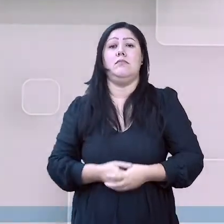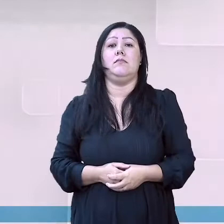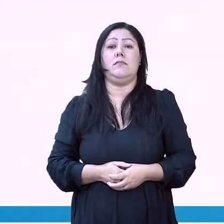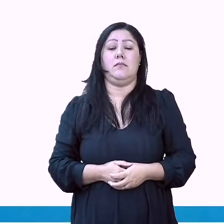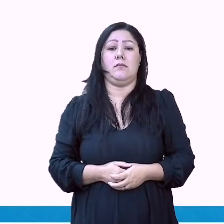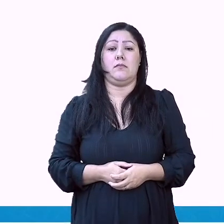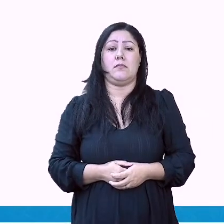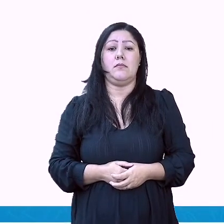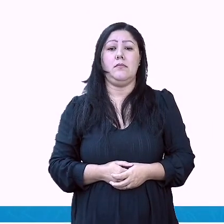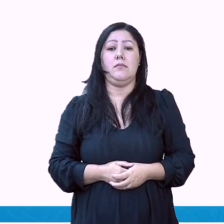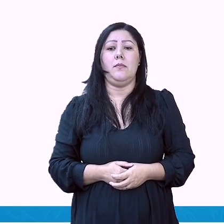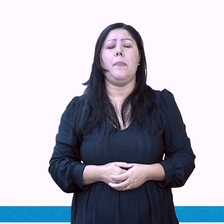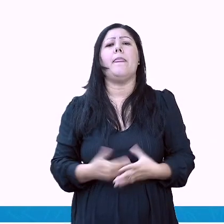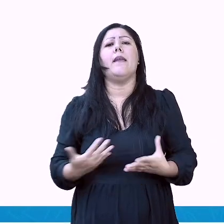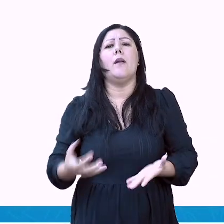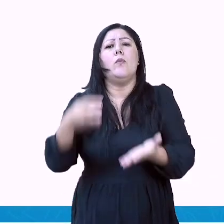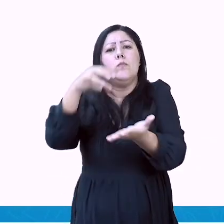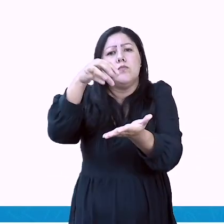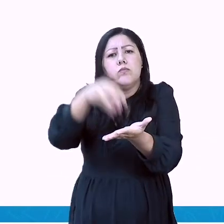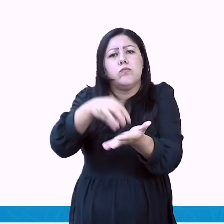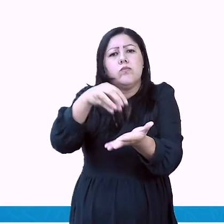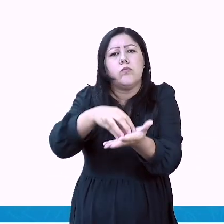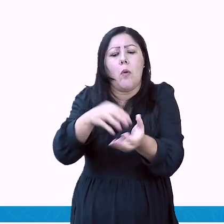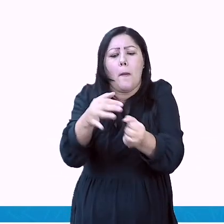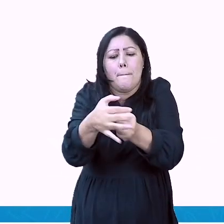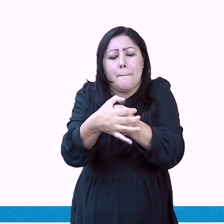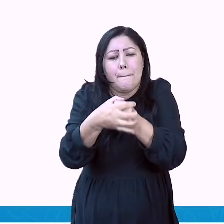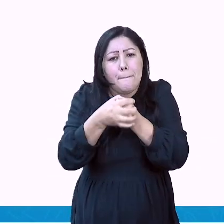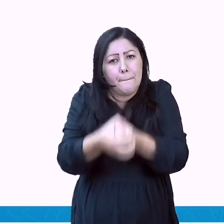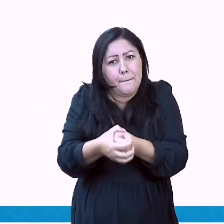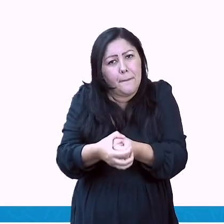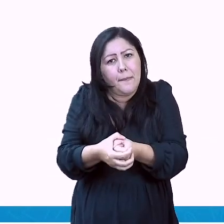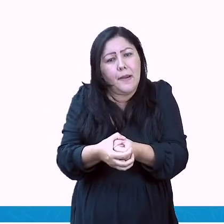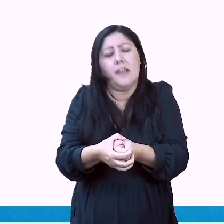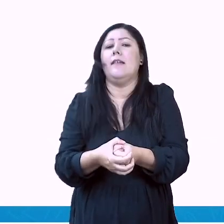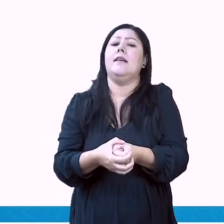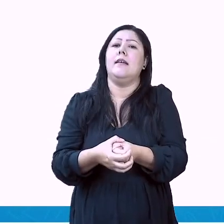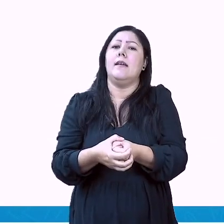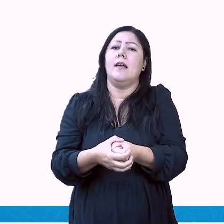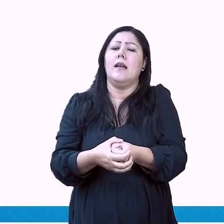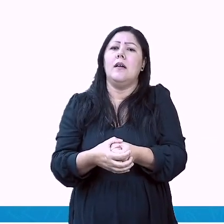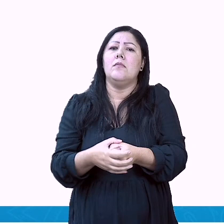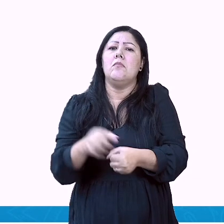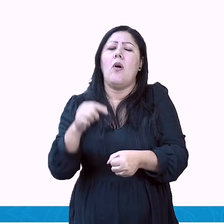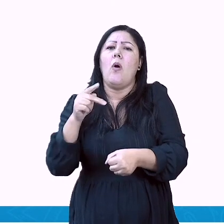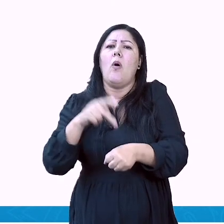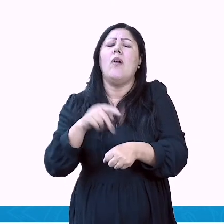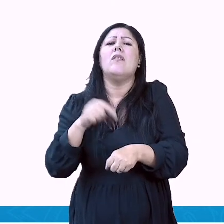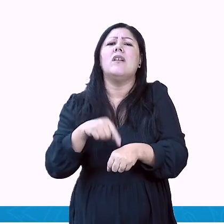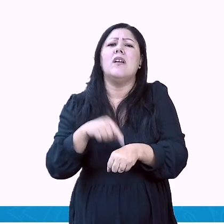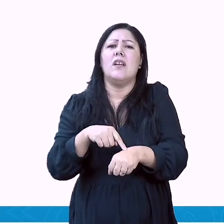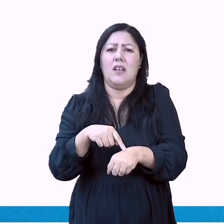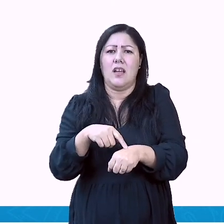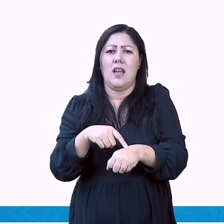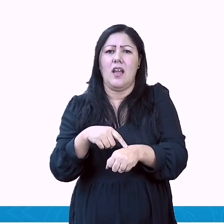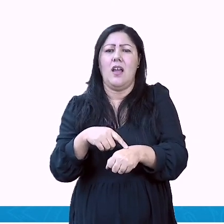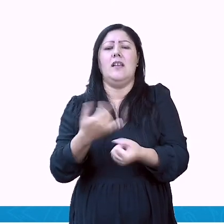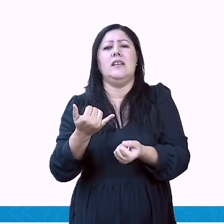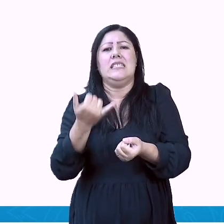O núcleo é o centro da Terra. Ele é composto principalmente de ferro e níquel e